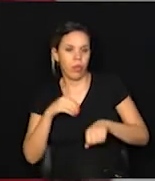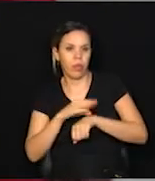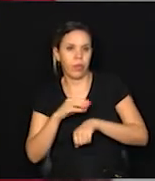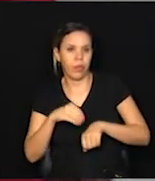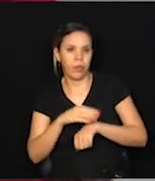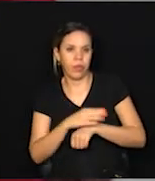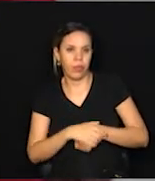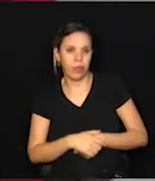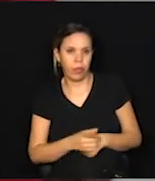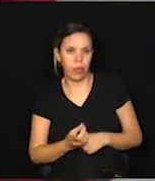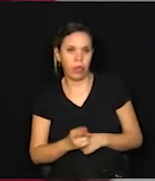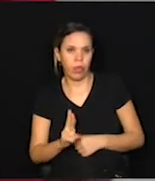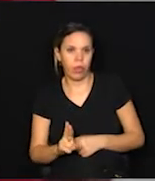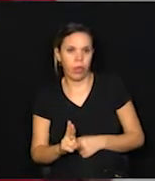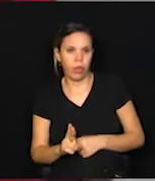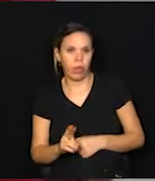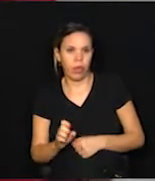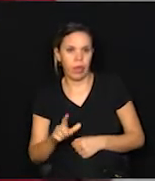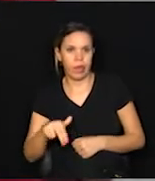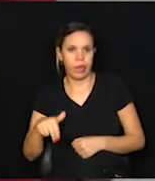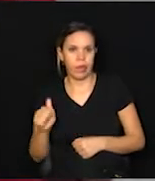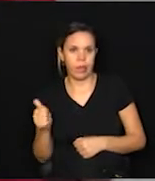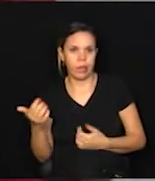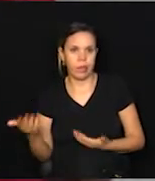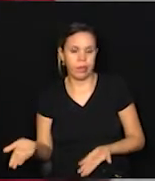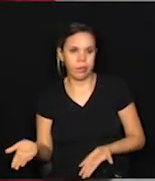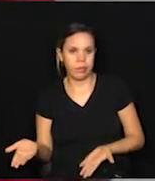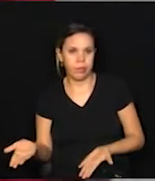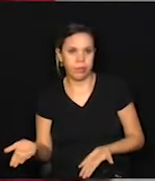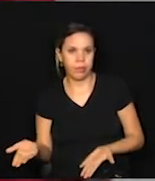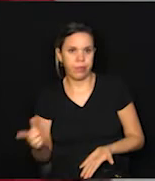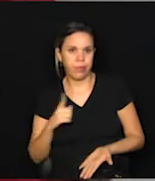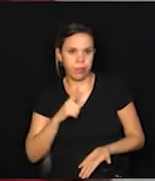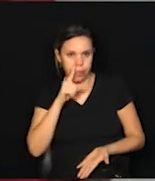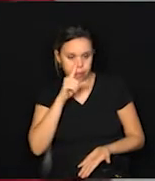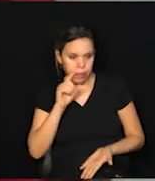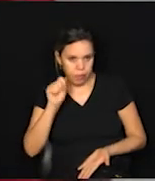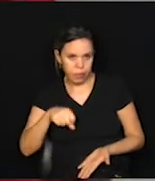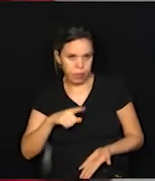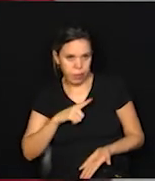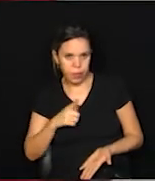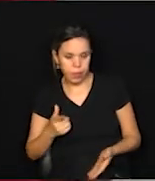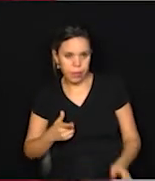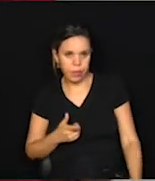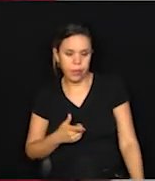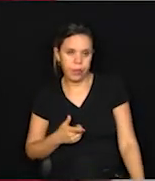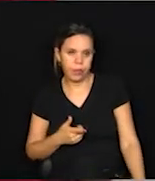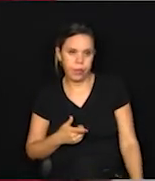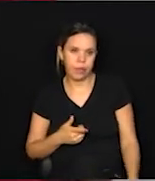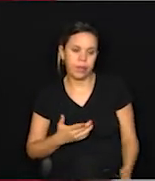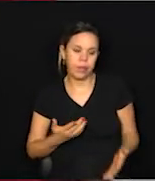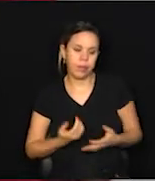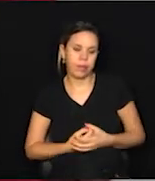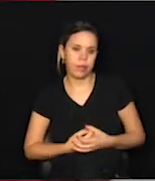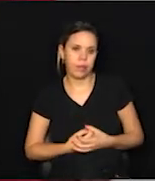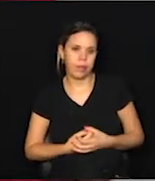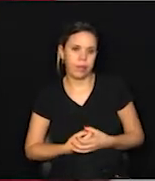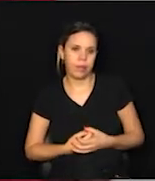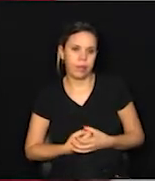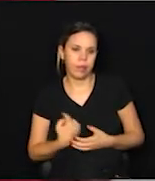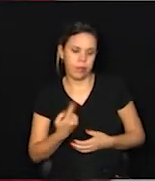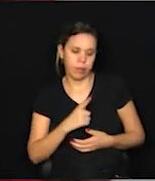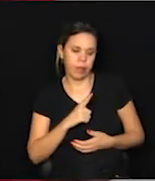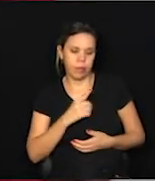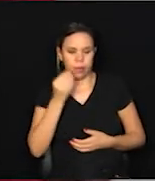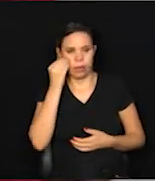a doutora Eliana Amaral de que há um risco, mas é um risco que a gente